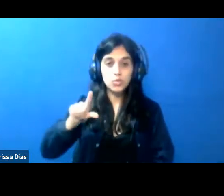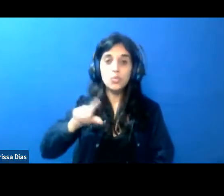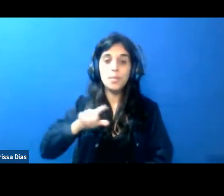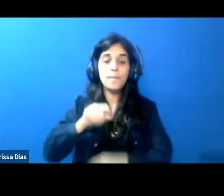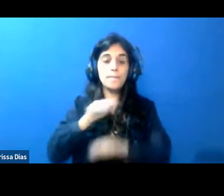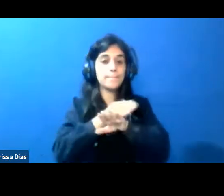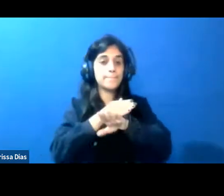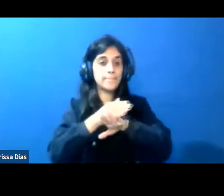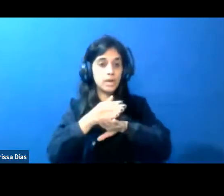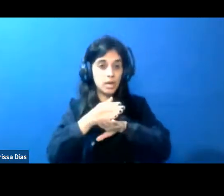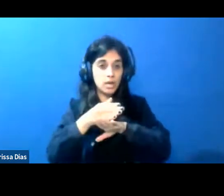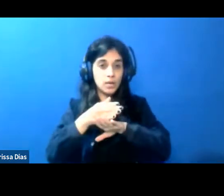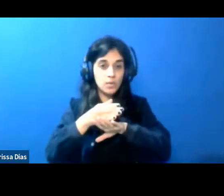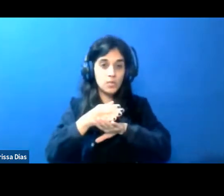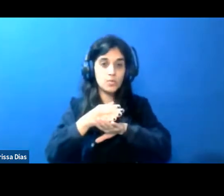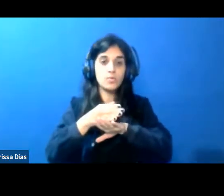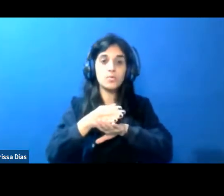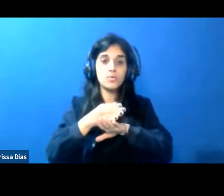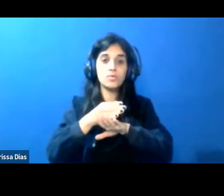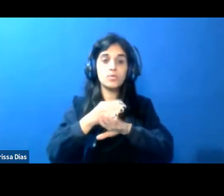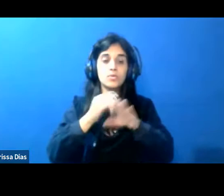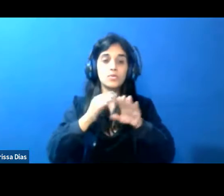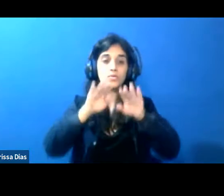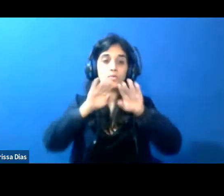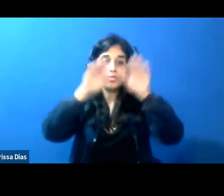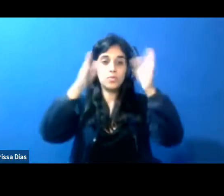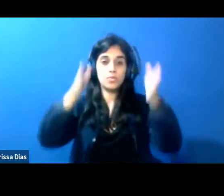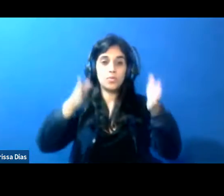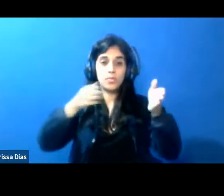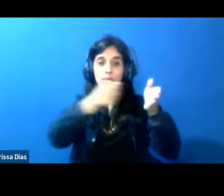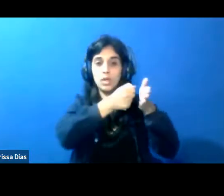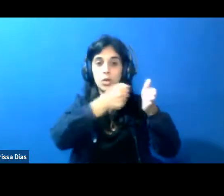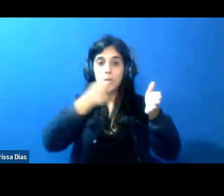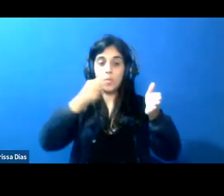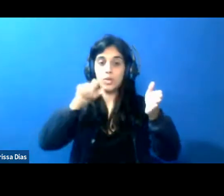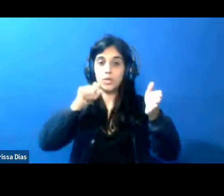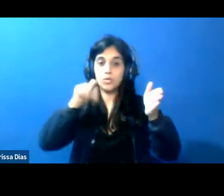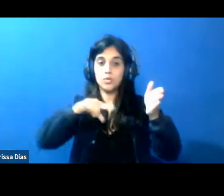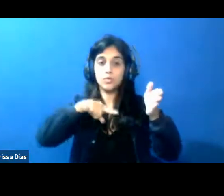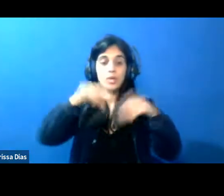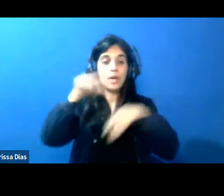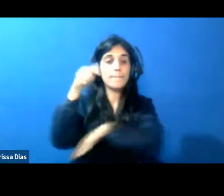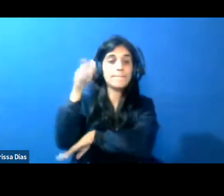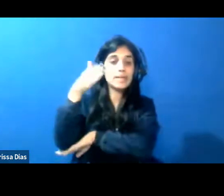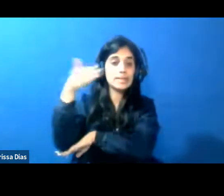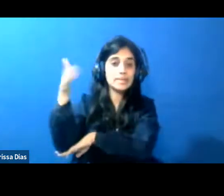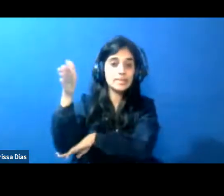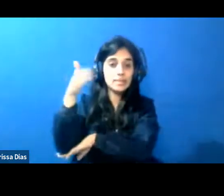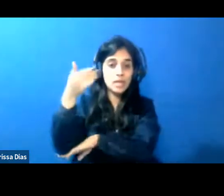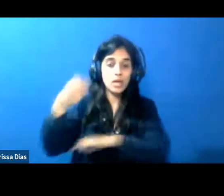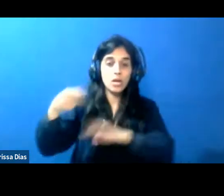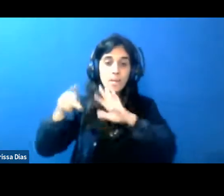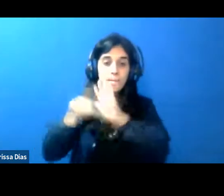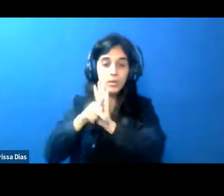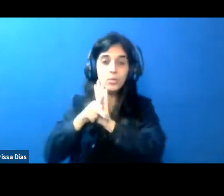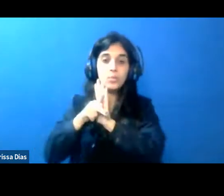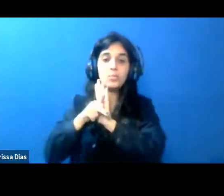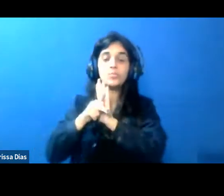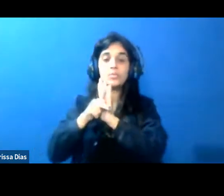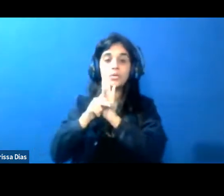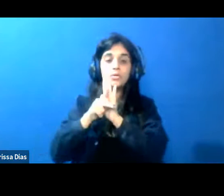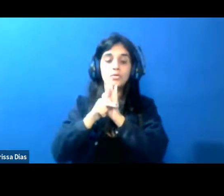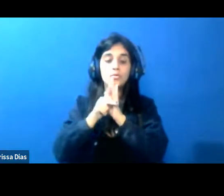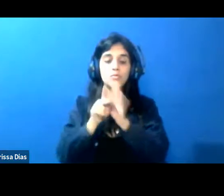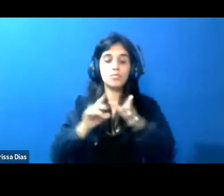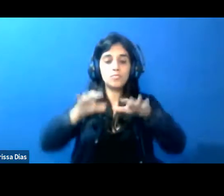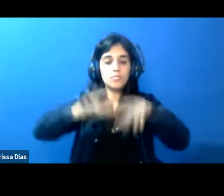do guarda-roupa azul, ele tem uma bandeira, que é a bandeira do Movimento Negro Unificado, que